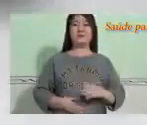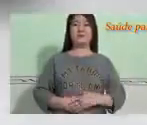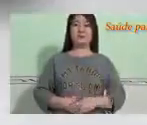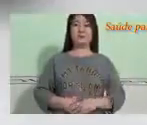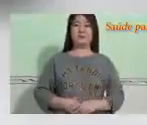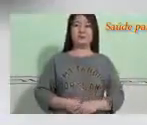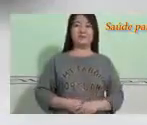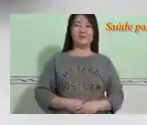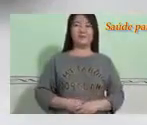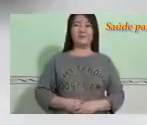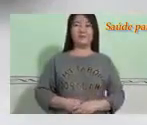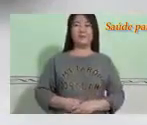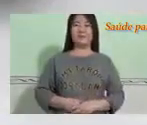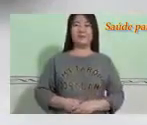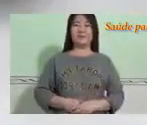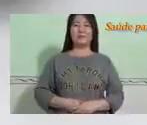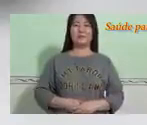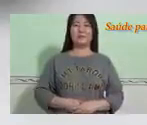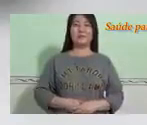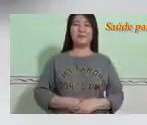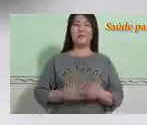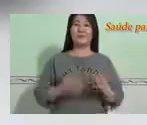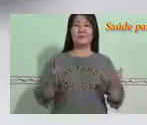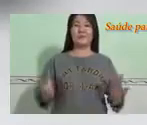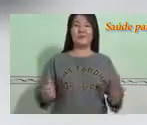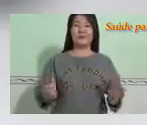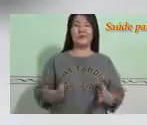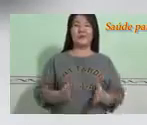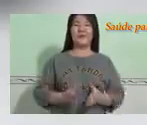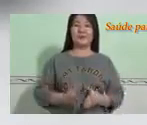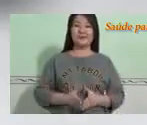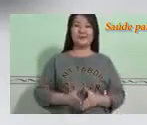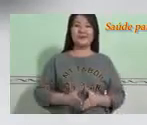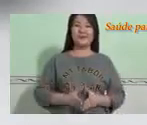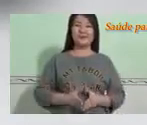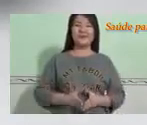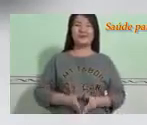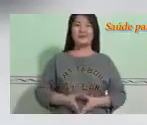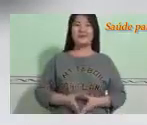30 dias após o comportamento de risco, vírgula, respeitando a janela imunológica, vírgula,